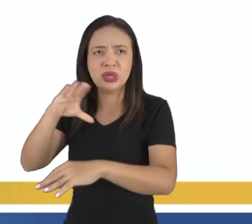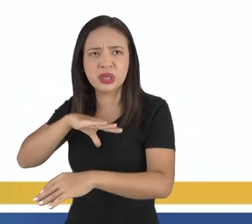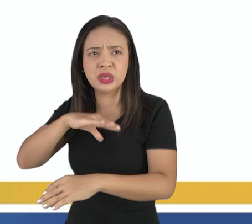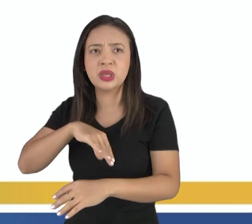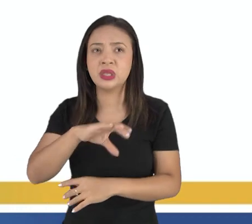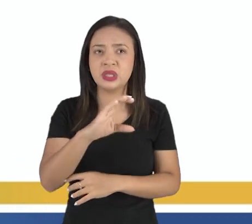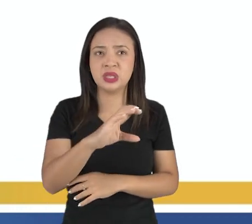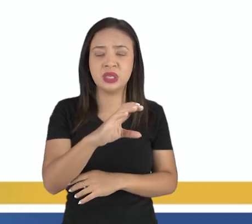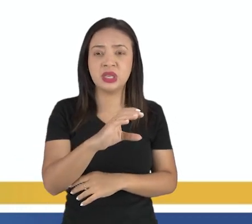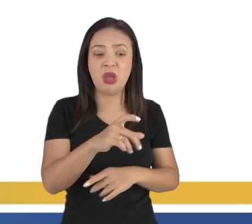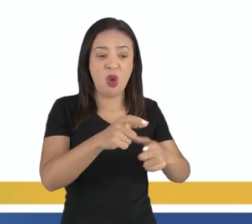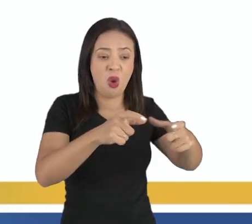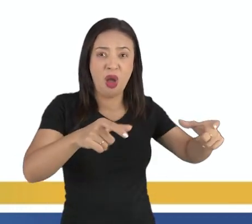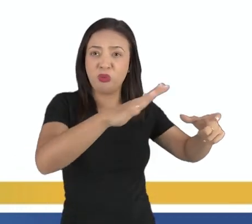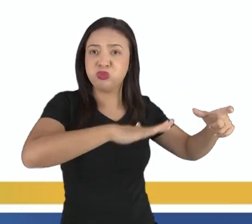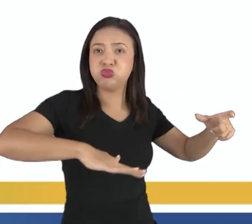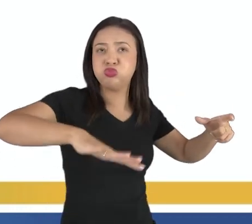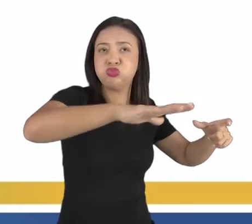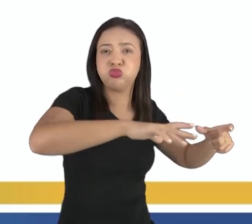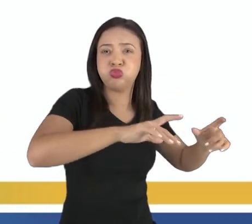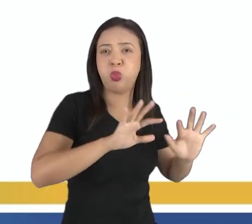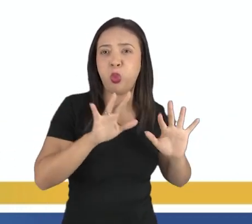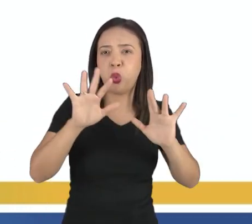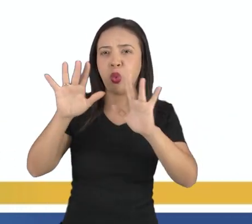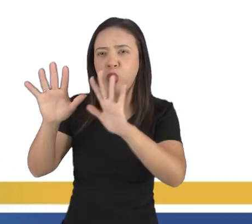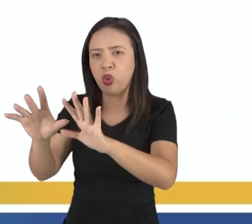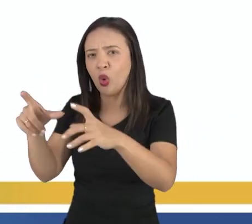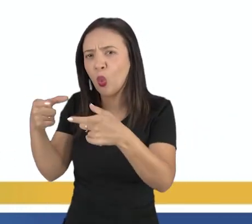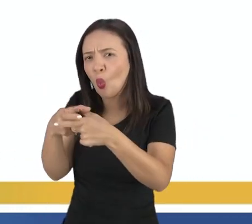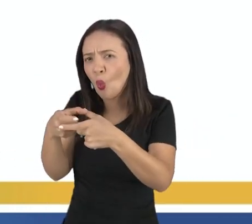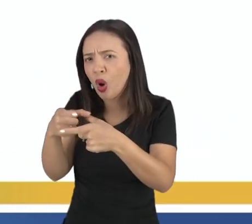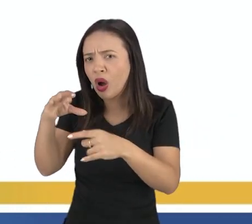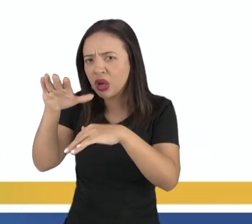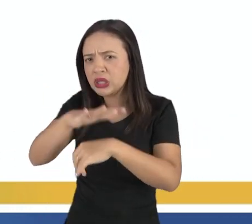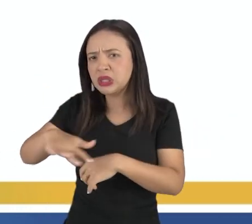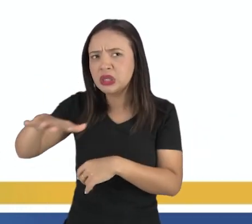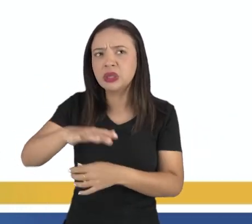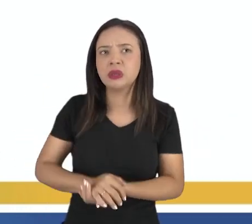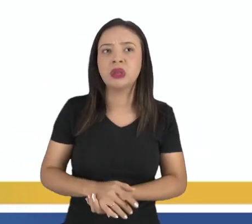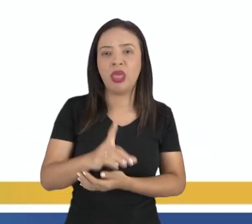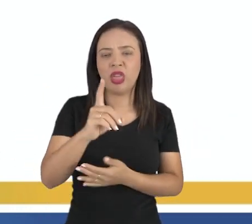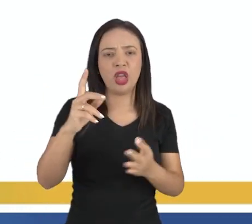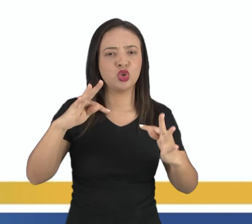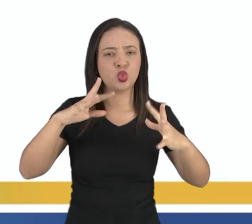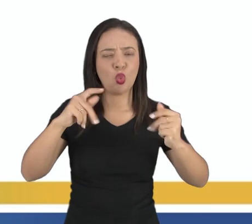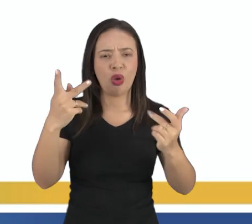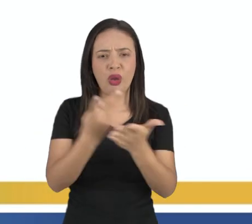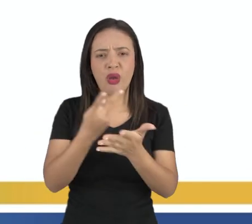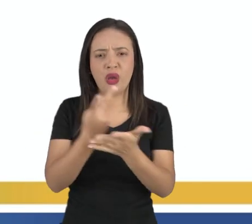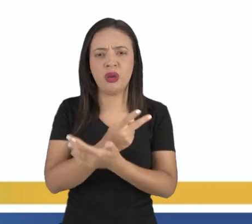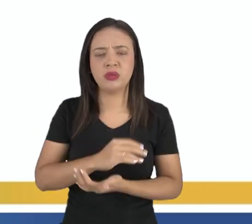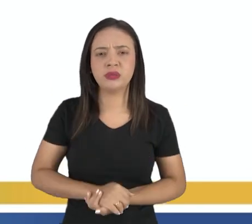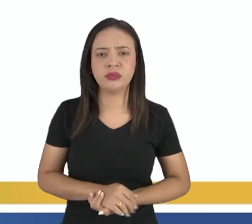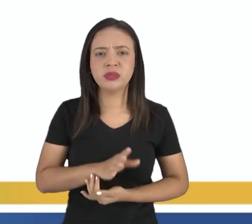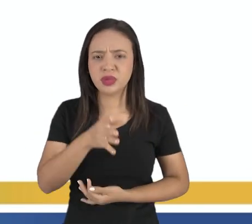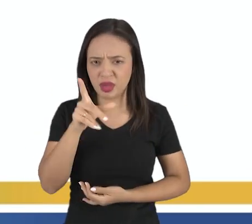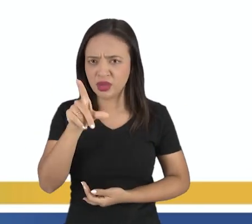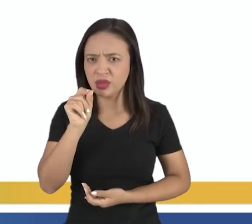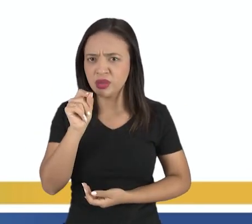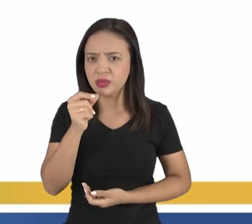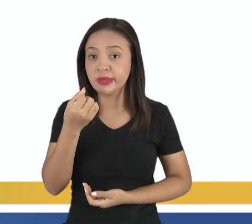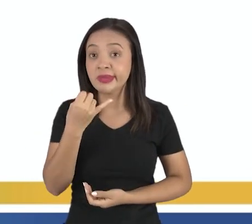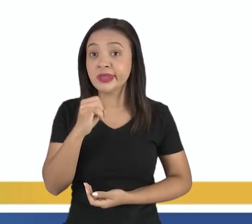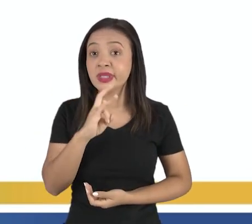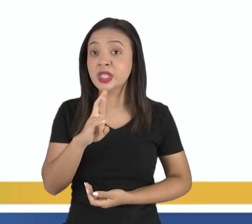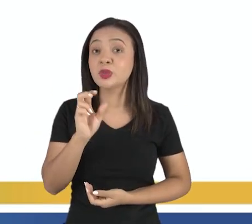C. Das grandes propriedades para as pequenas propriedades. E letra D. Nenhuma está correta. E aí você fez a escolha? Se